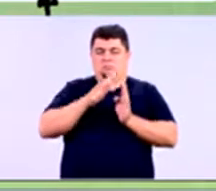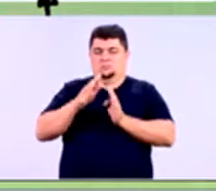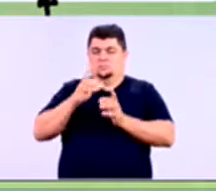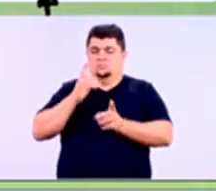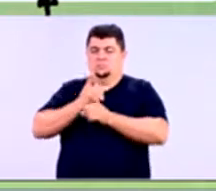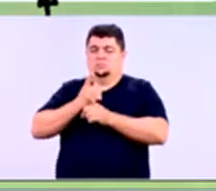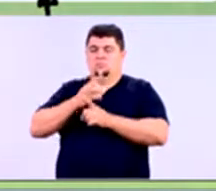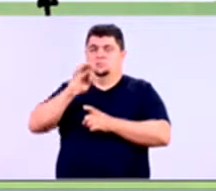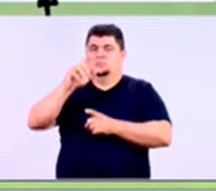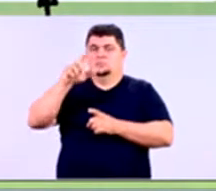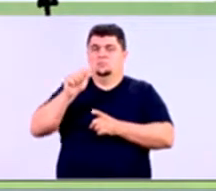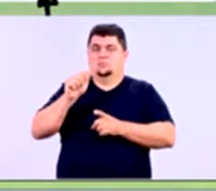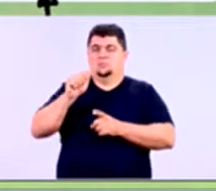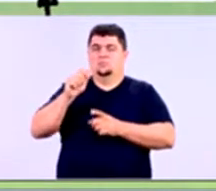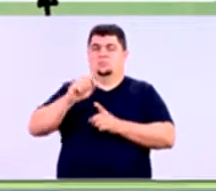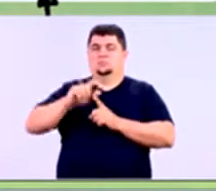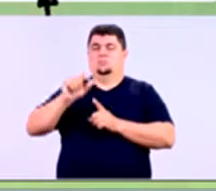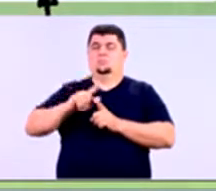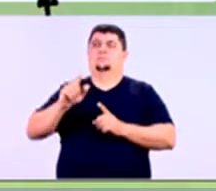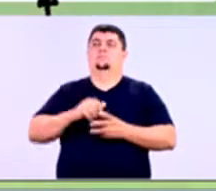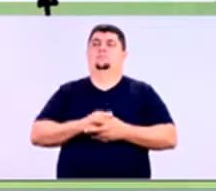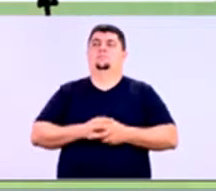uma taxa mensal.